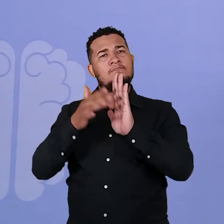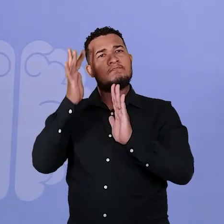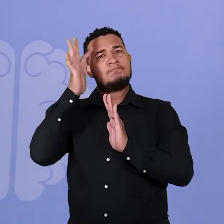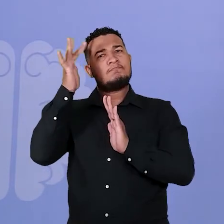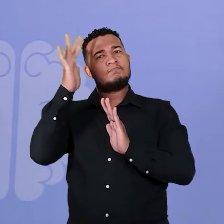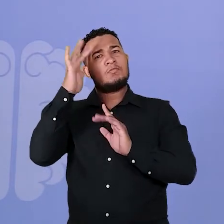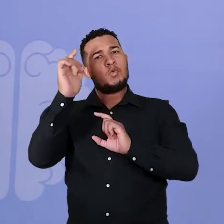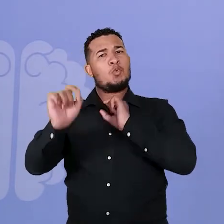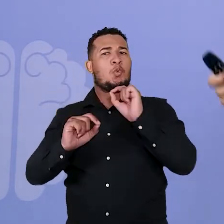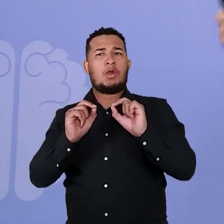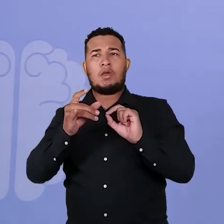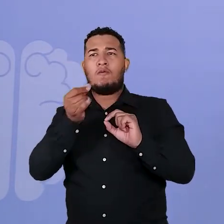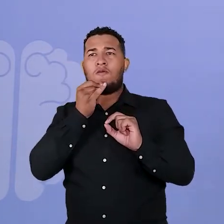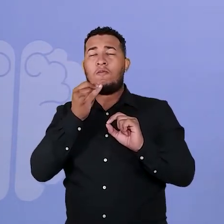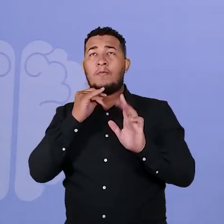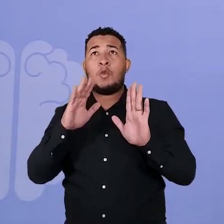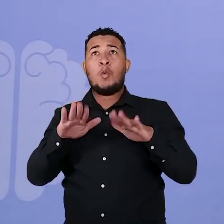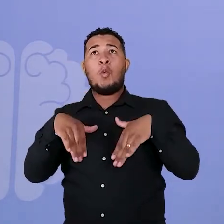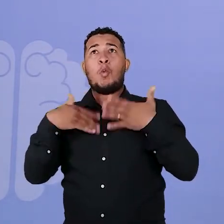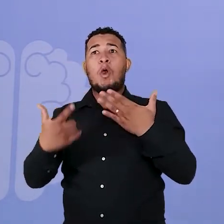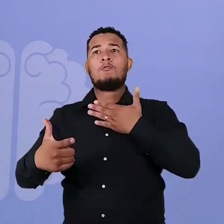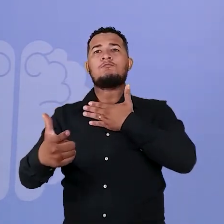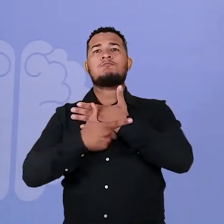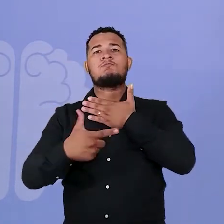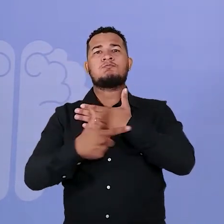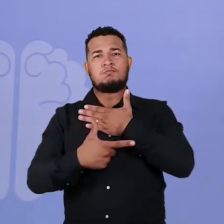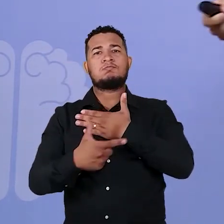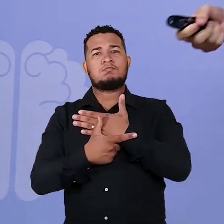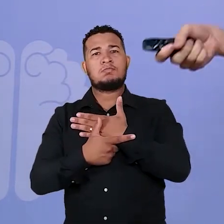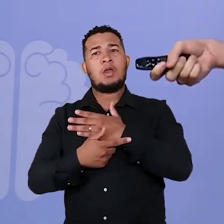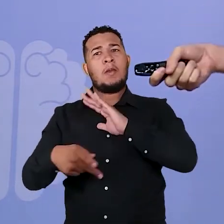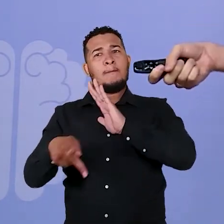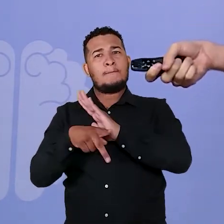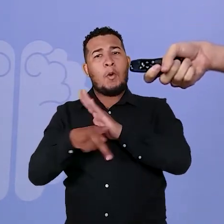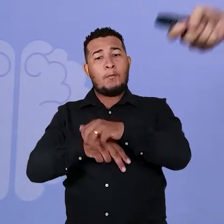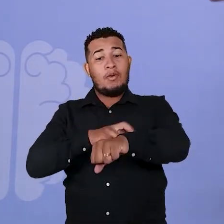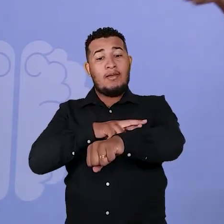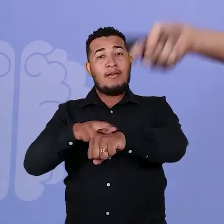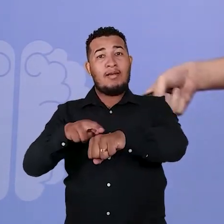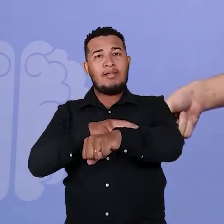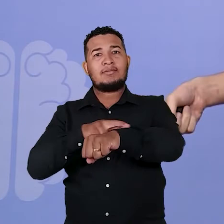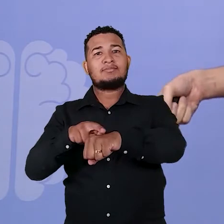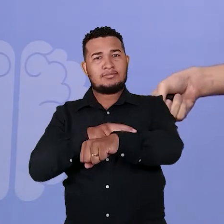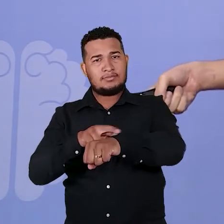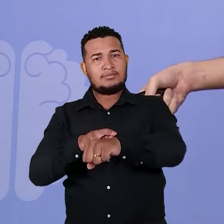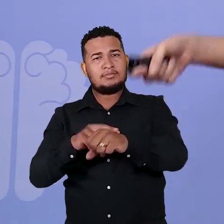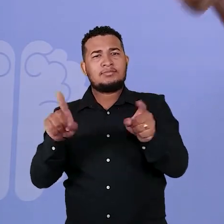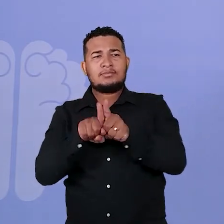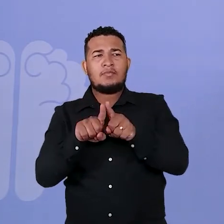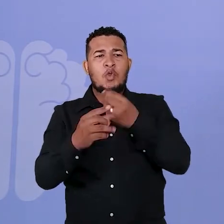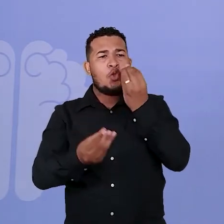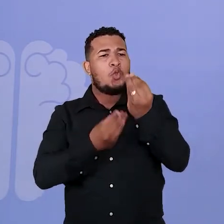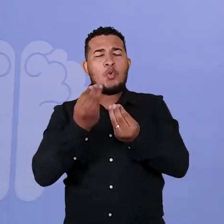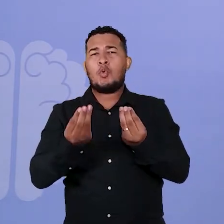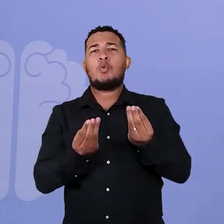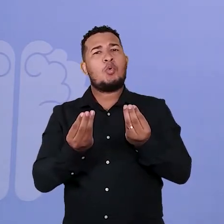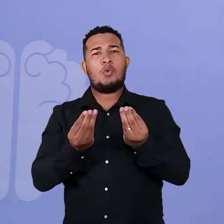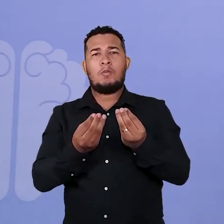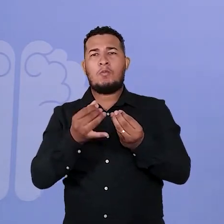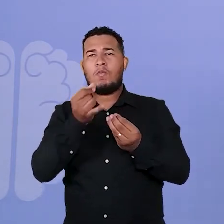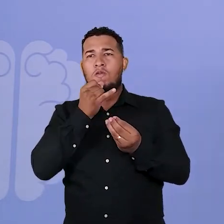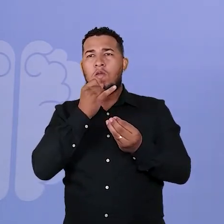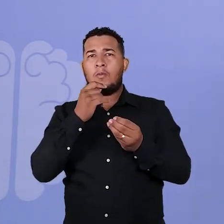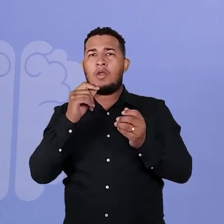se propõe a pensar qual é o papel da raça e